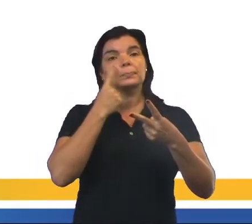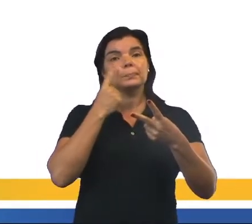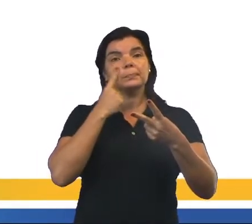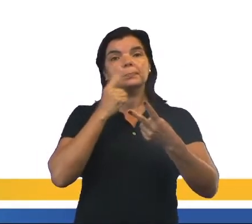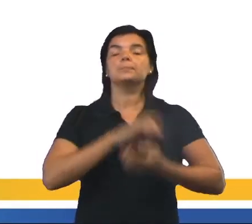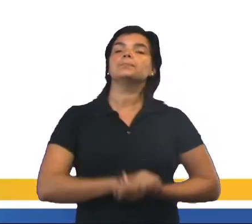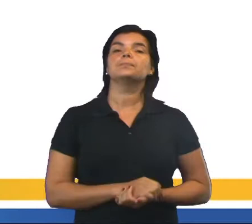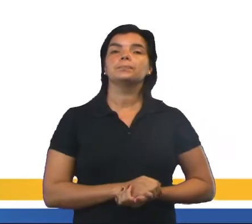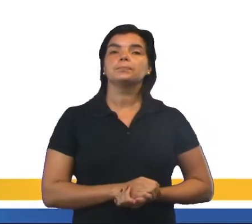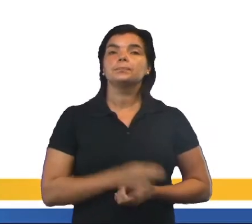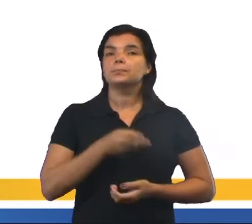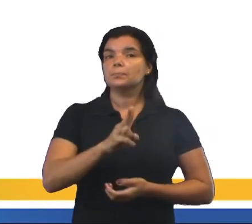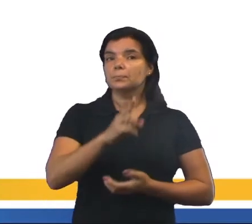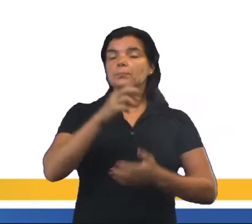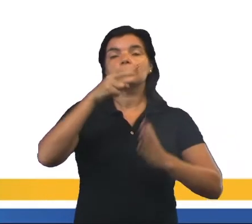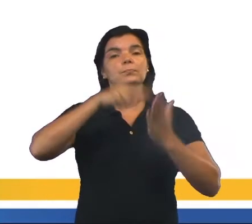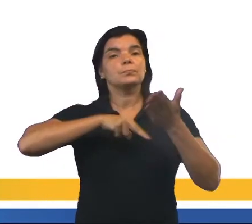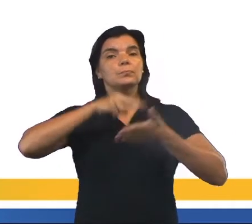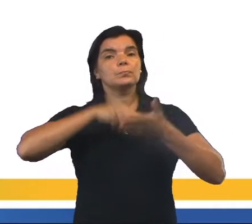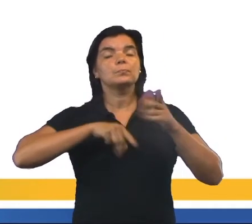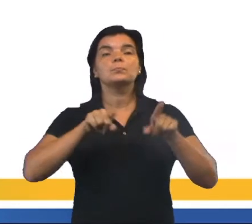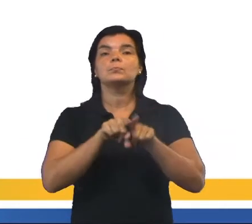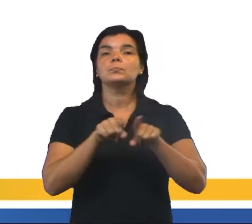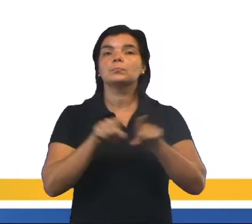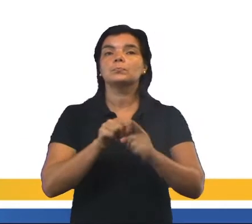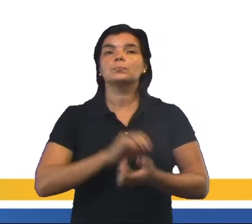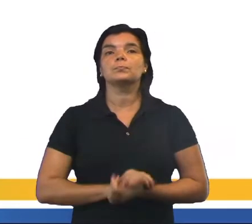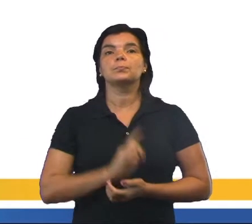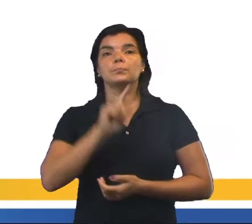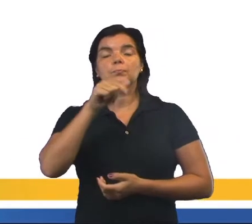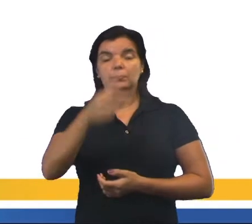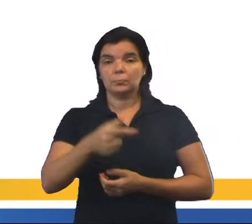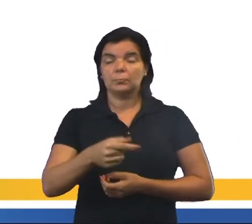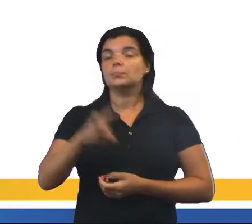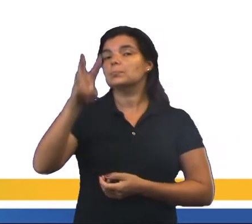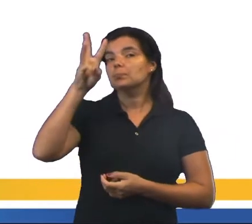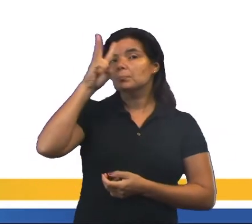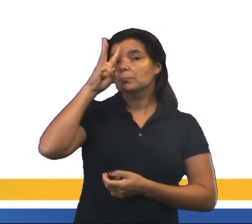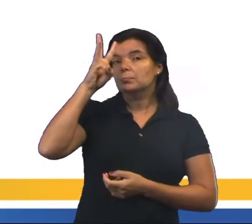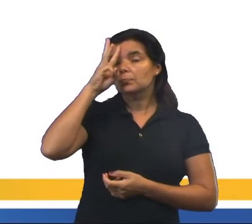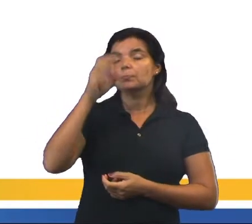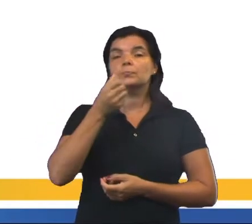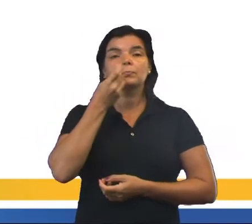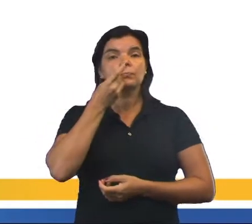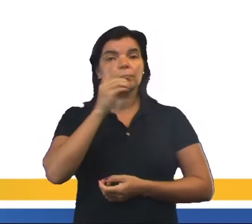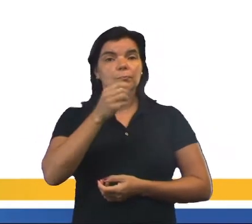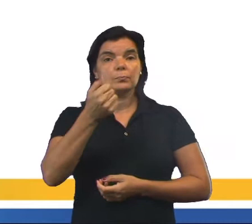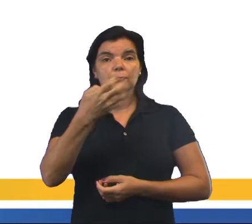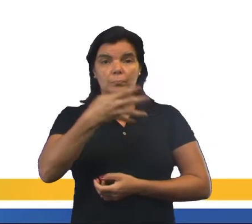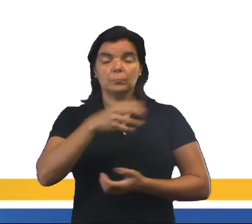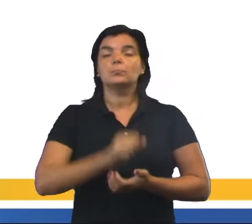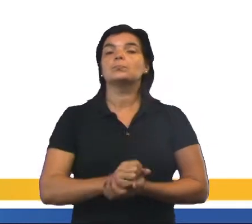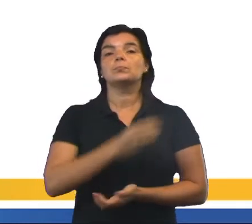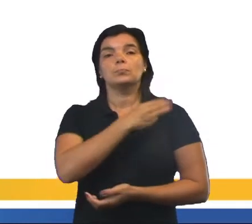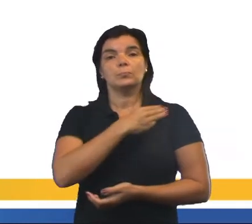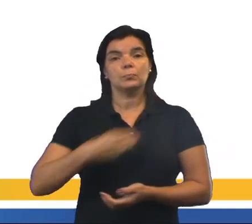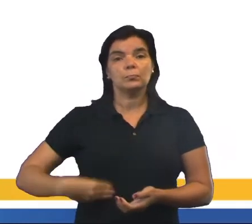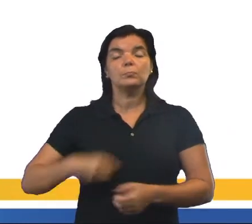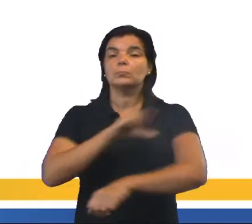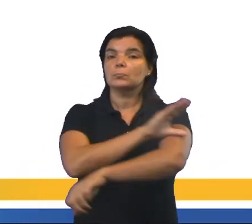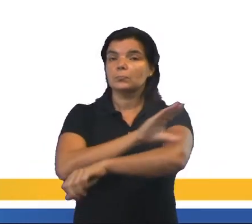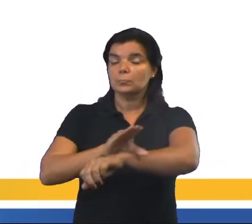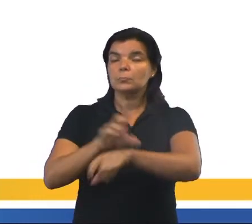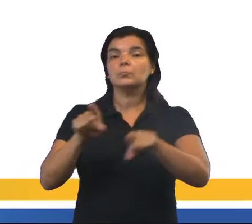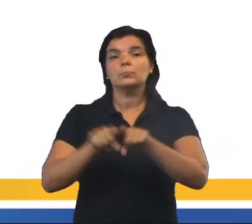cupuaçu. Continuando a leitura, gente, a partir desta terça-feira, 14, equipes do Ministério da